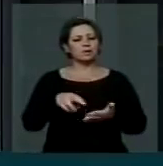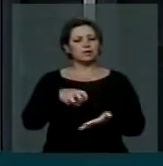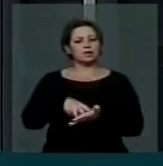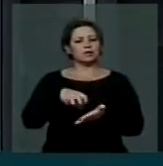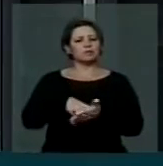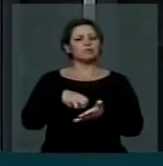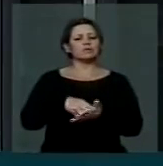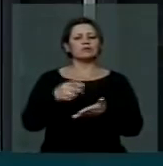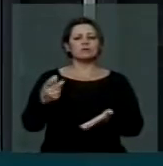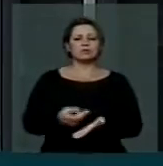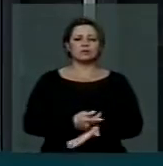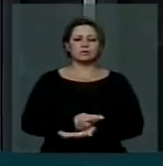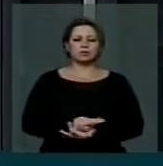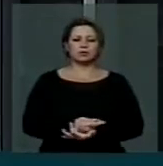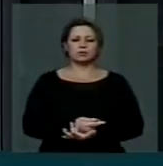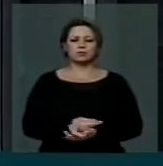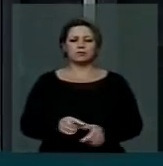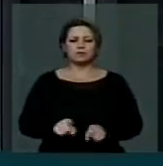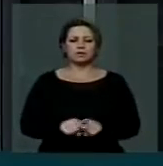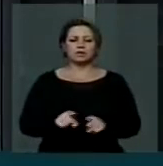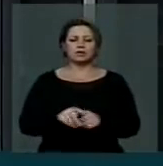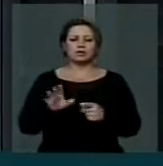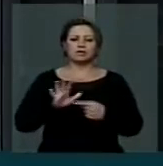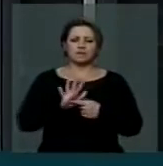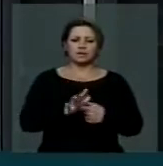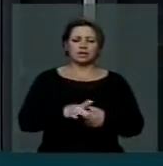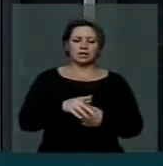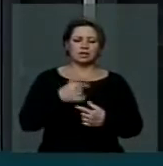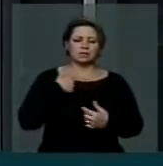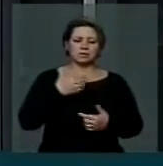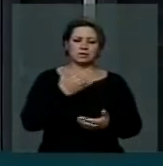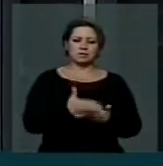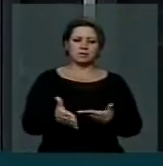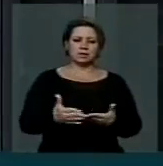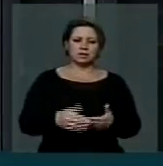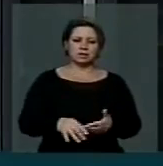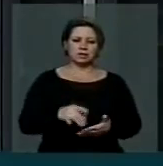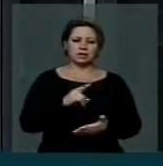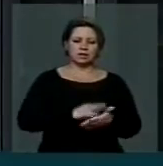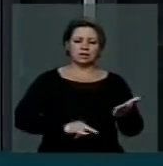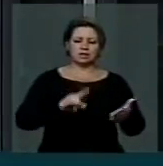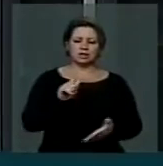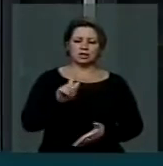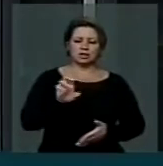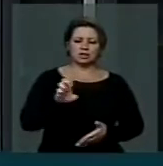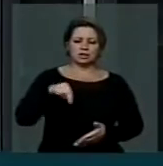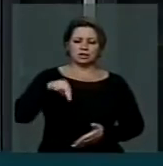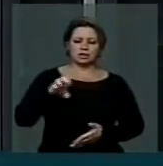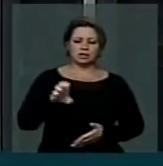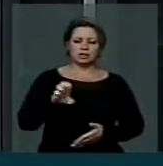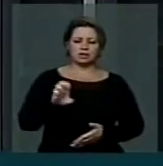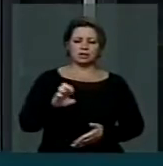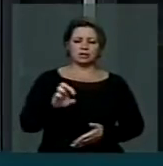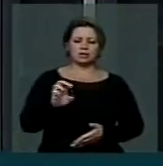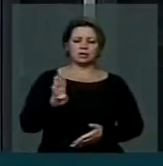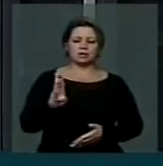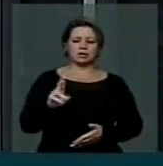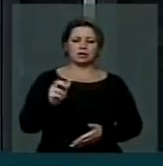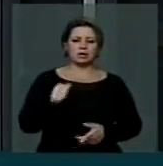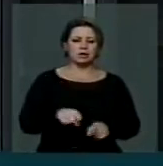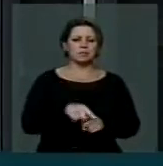das atrocidades praticadas em franca violação da Convenção de Genebra, o recente